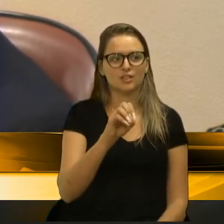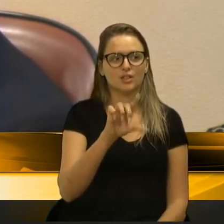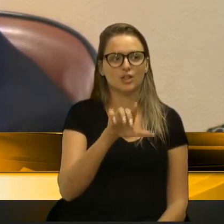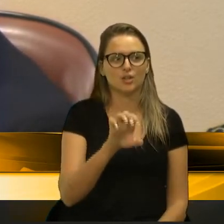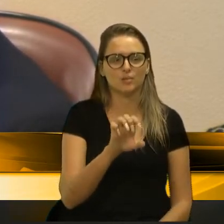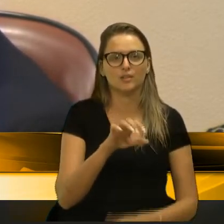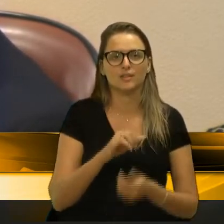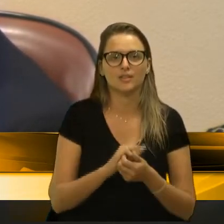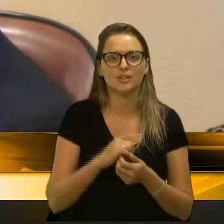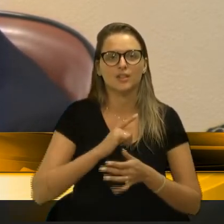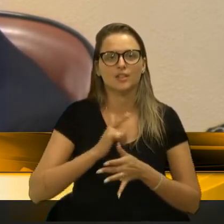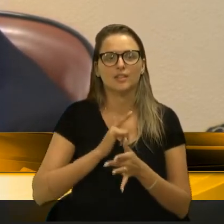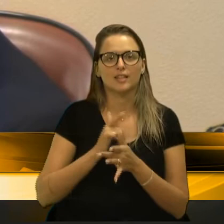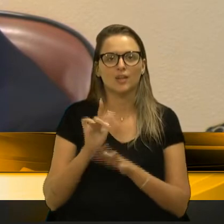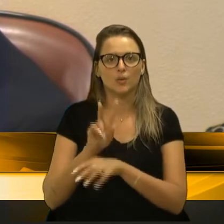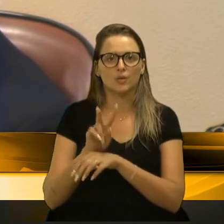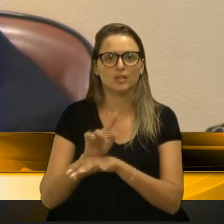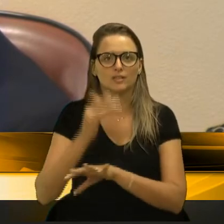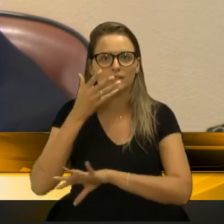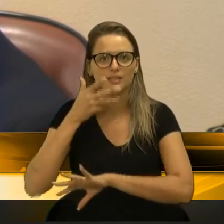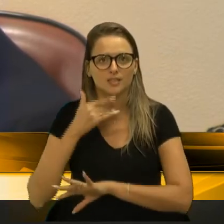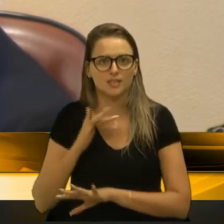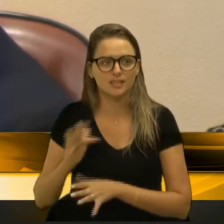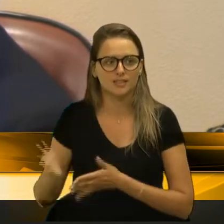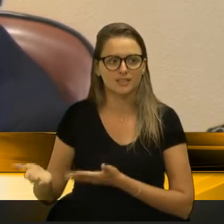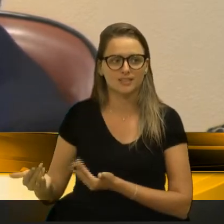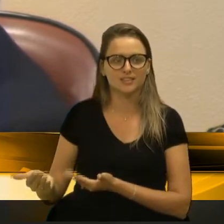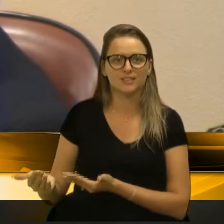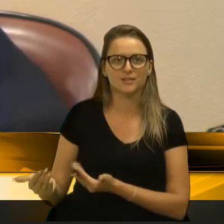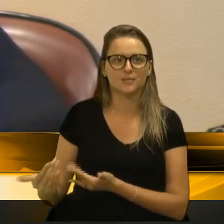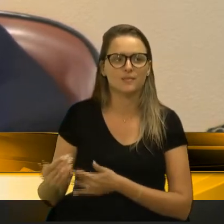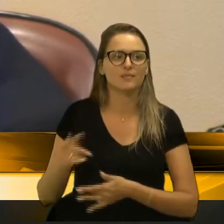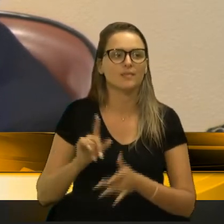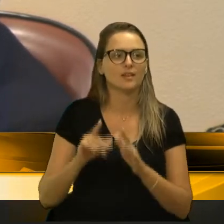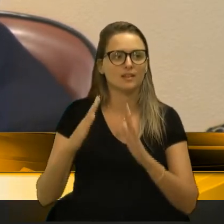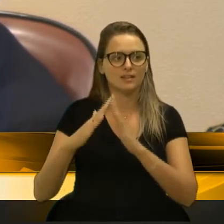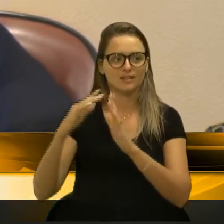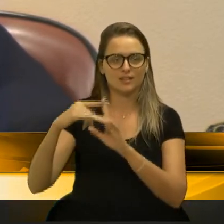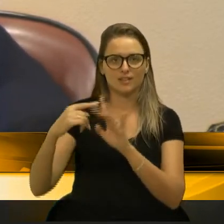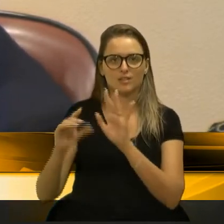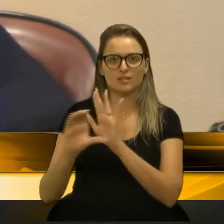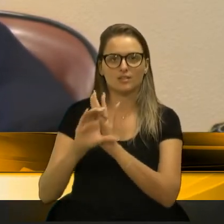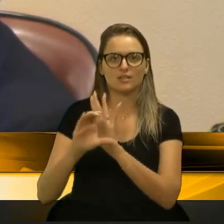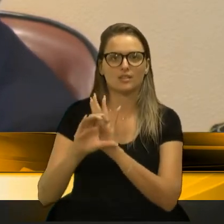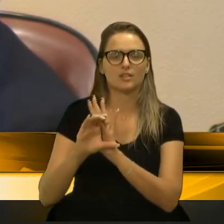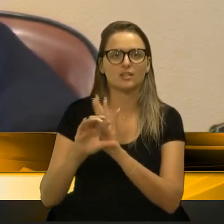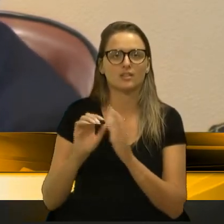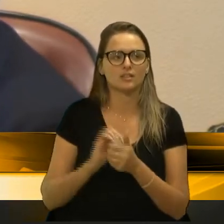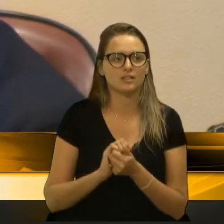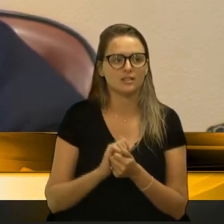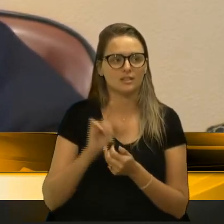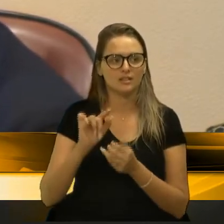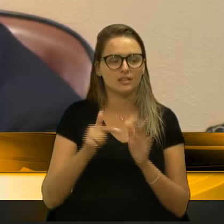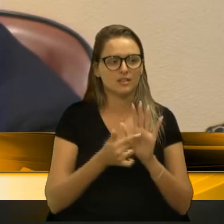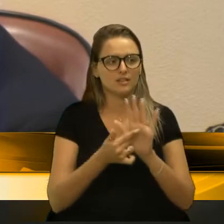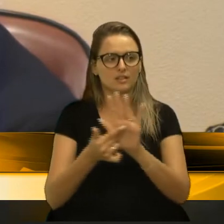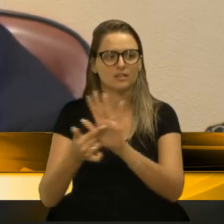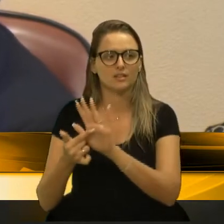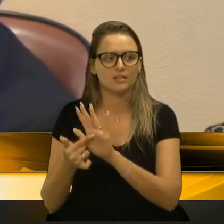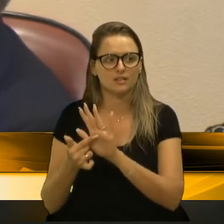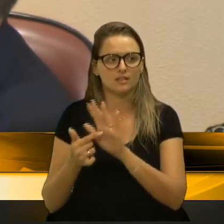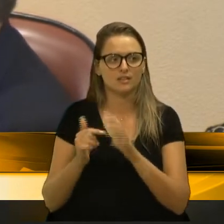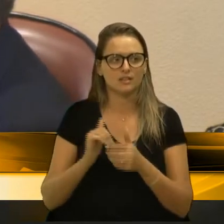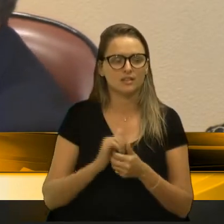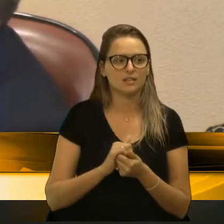especial de tutela de criança, adolescente e pessoas vulneráveis. A Igreja Católica entende isso também como vida e quer trazer como